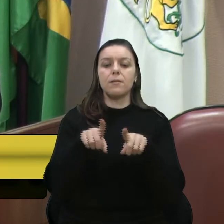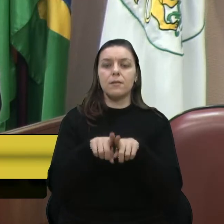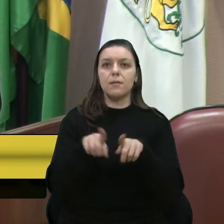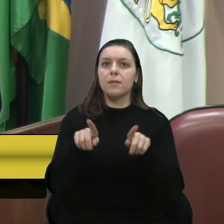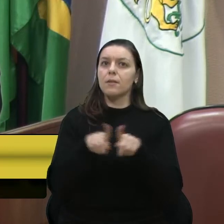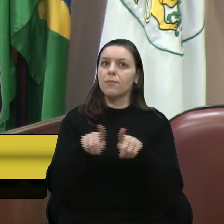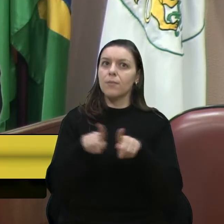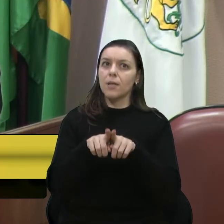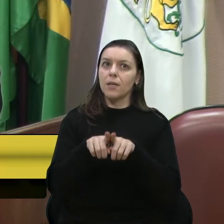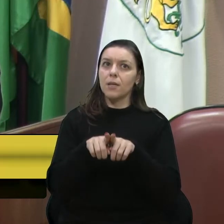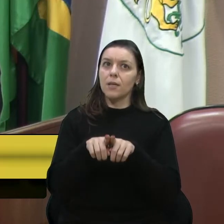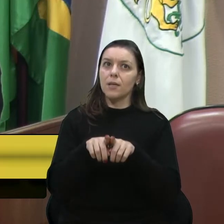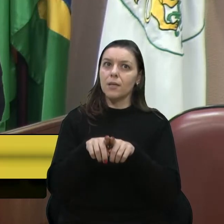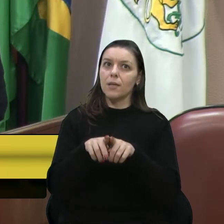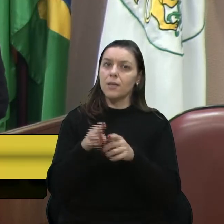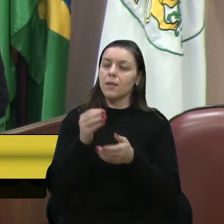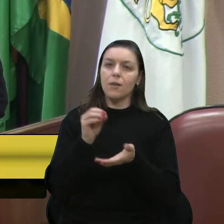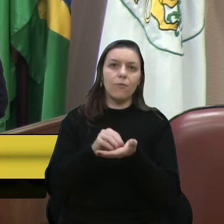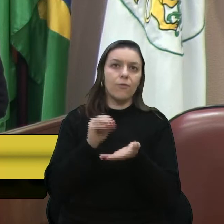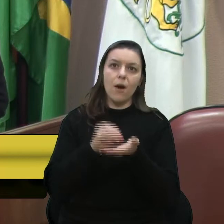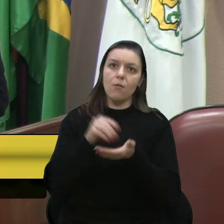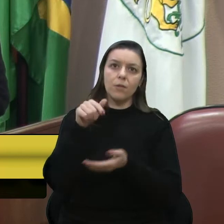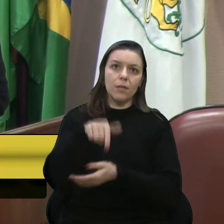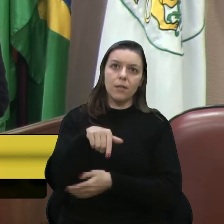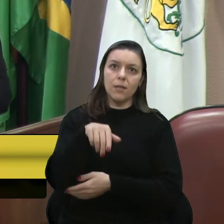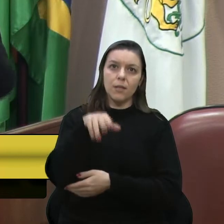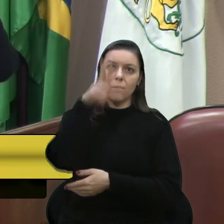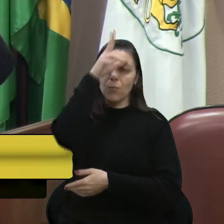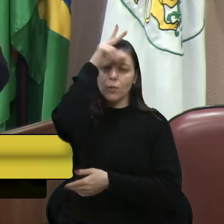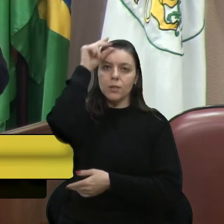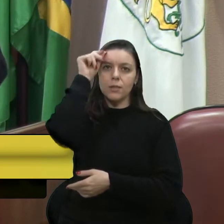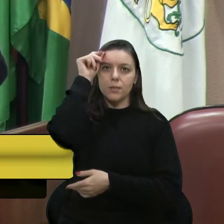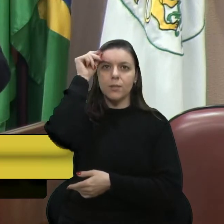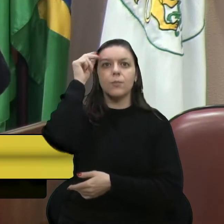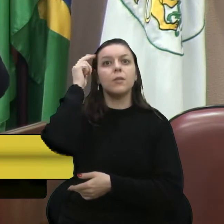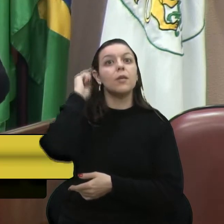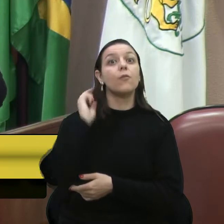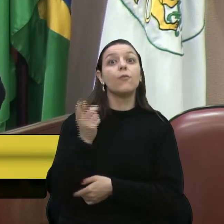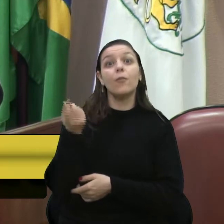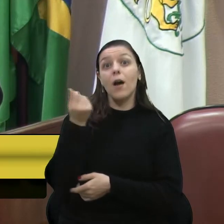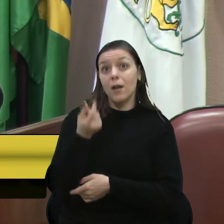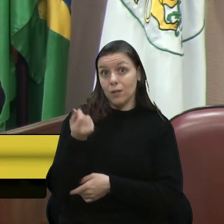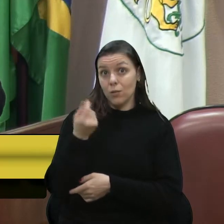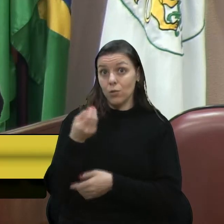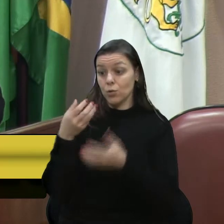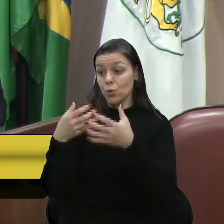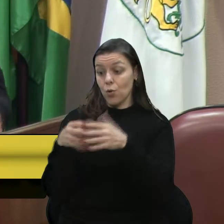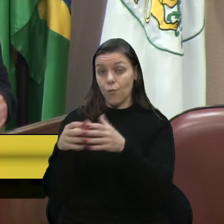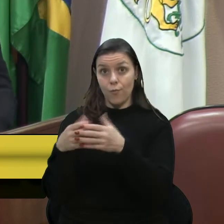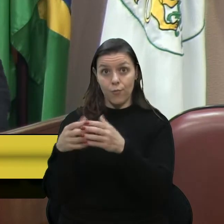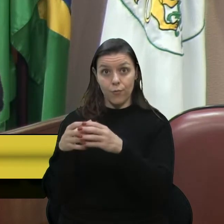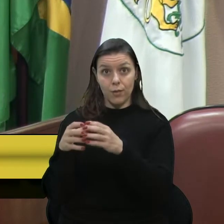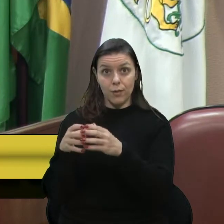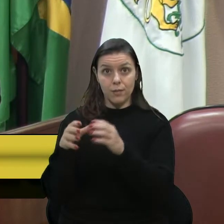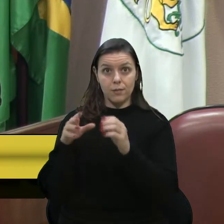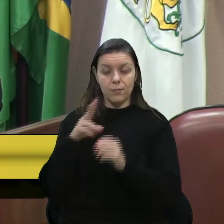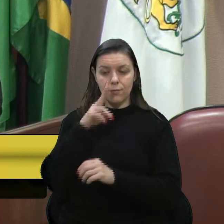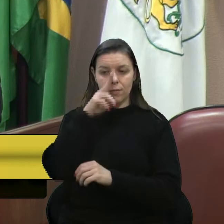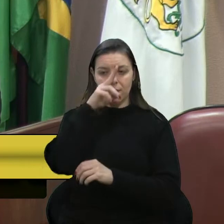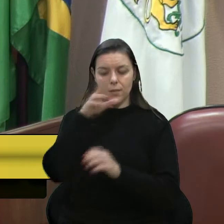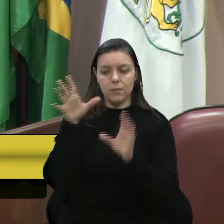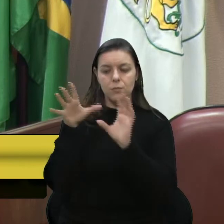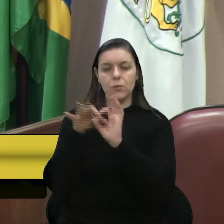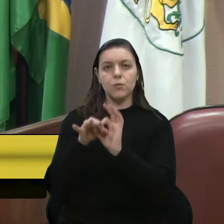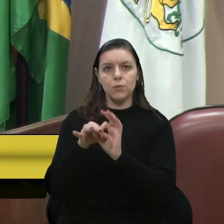nos faltam no nosso município. Então, esse seria o valor do Serviço de Convivência e Fortalecimento de Vínculos. E